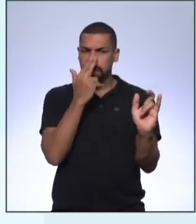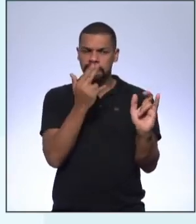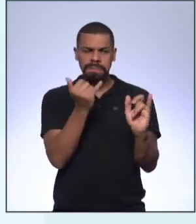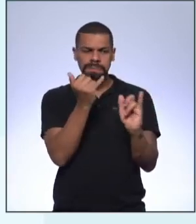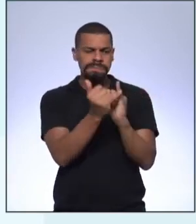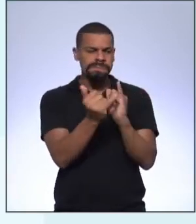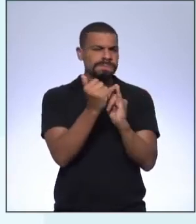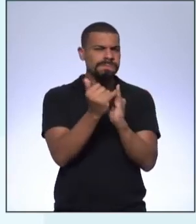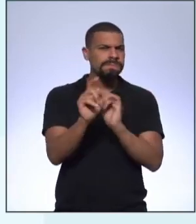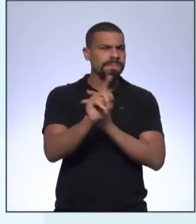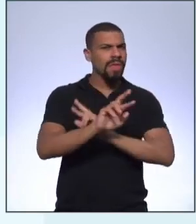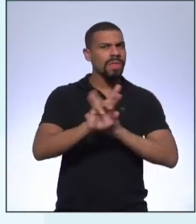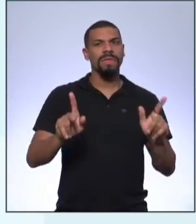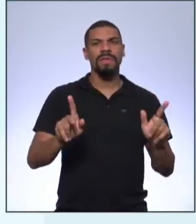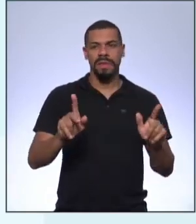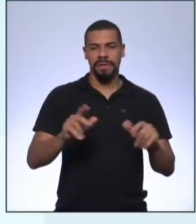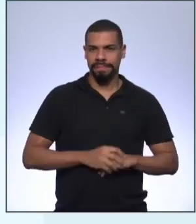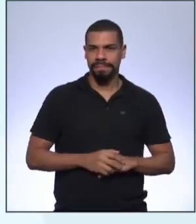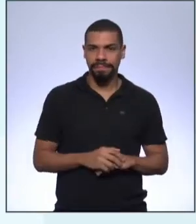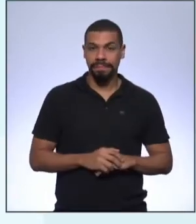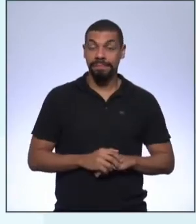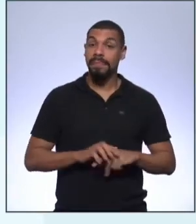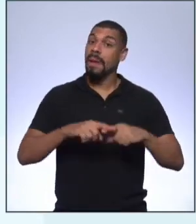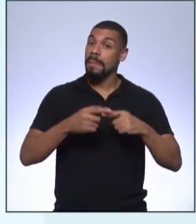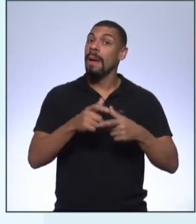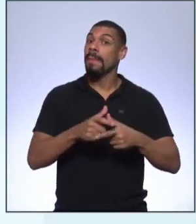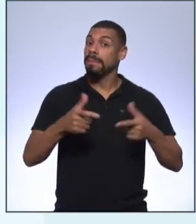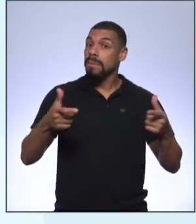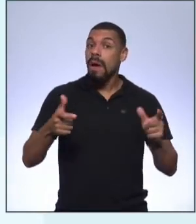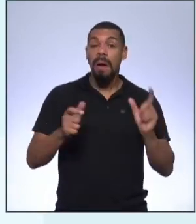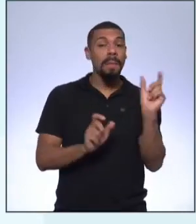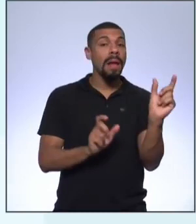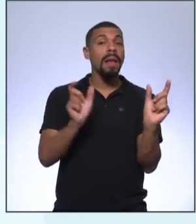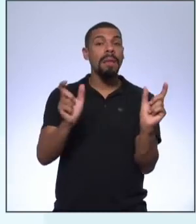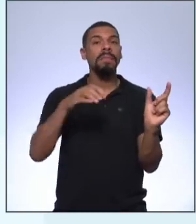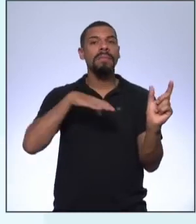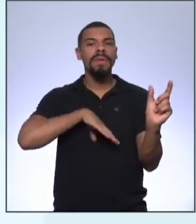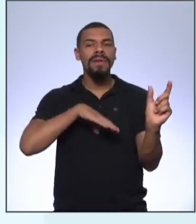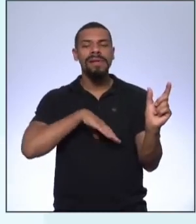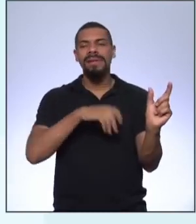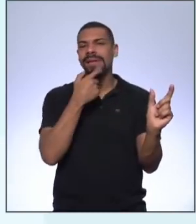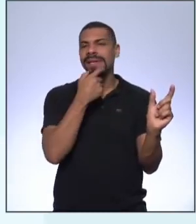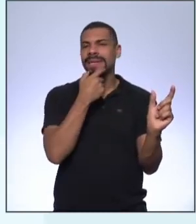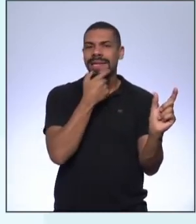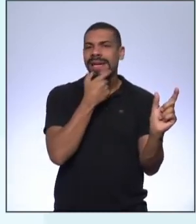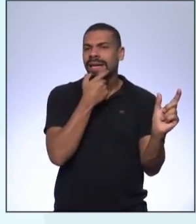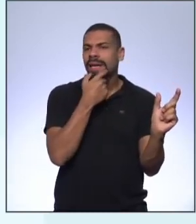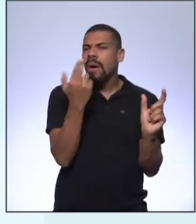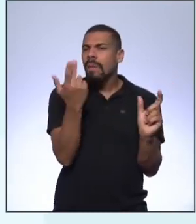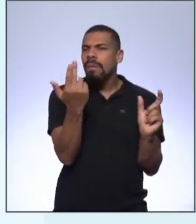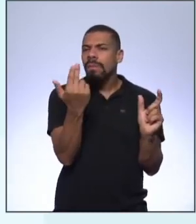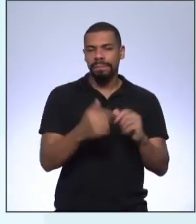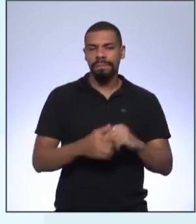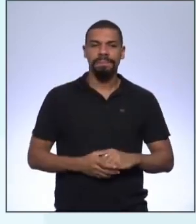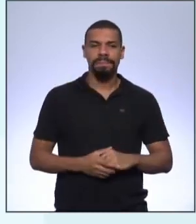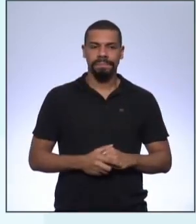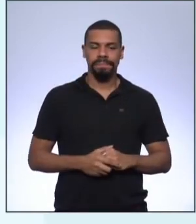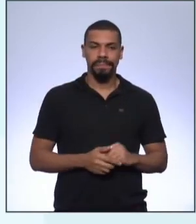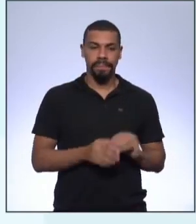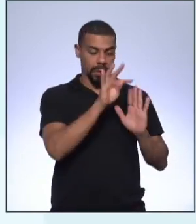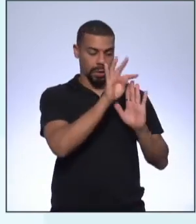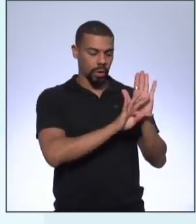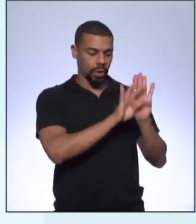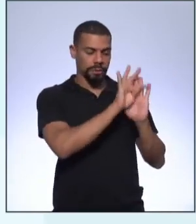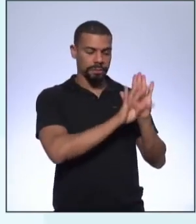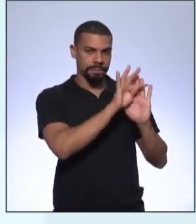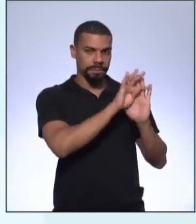aquilo, mas não é. Mas a maioria vai ser cognato e aí vai ser fácil de você entender. Então eu vou ler aqui para vocês o texto e aí